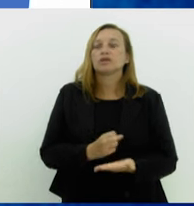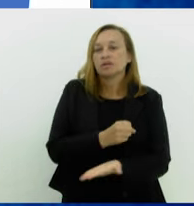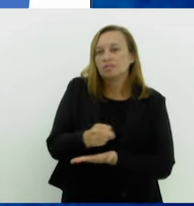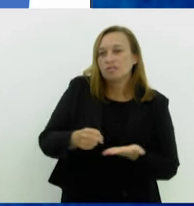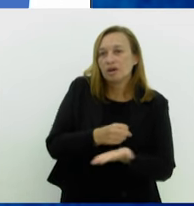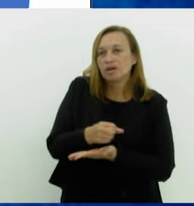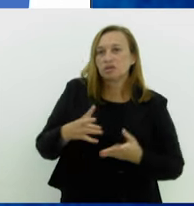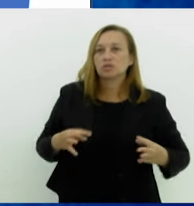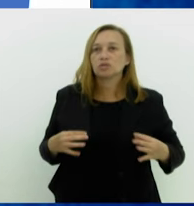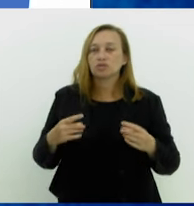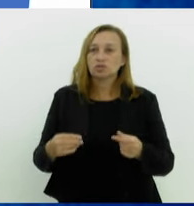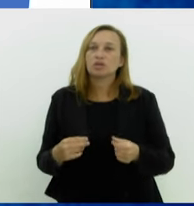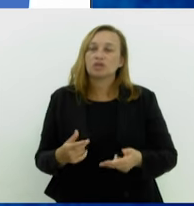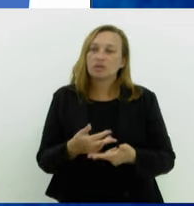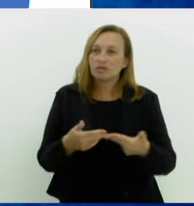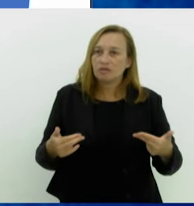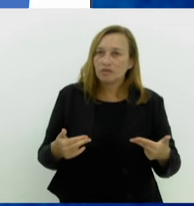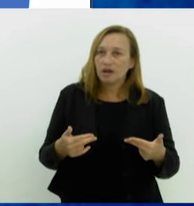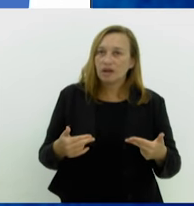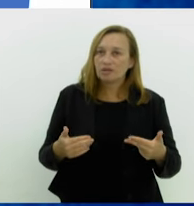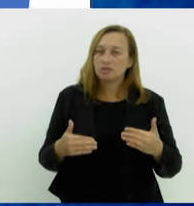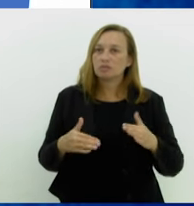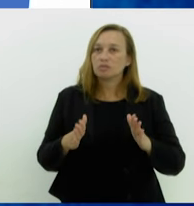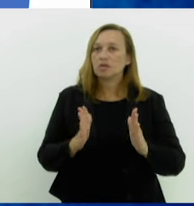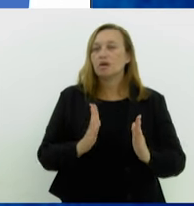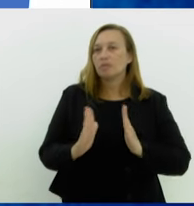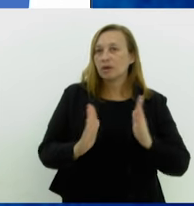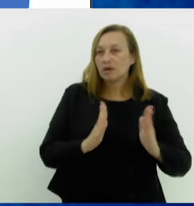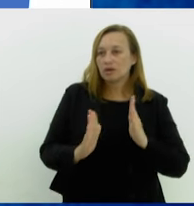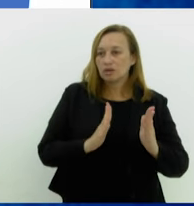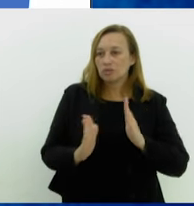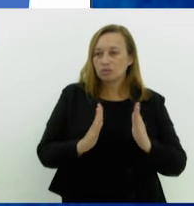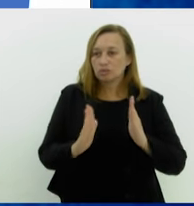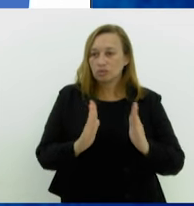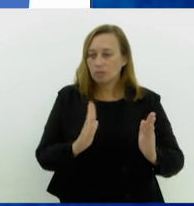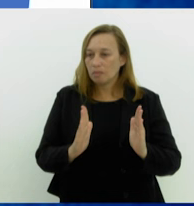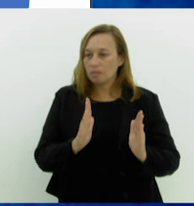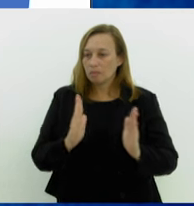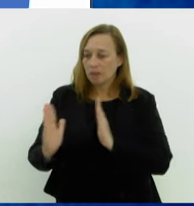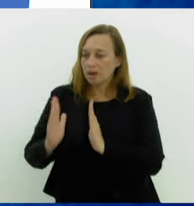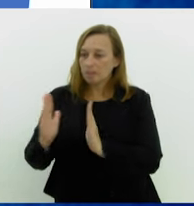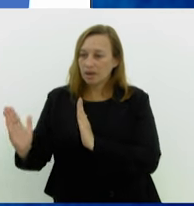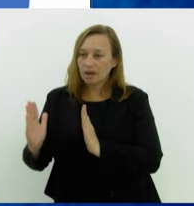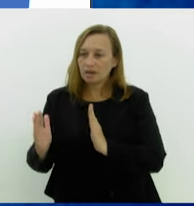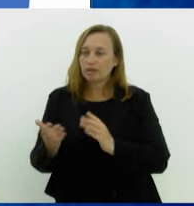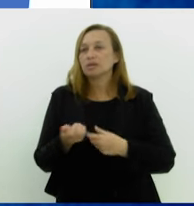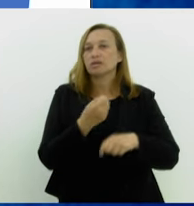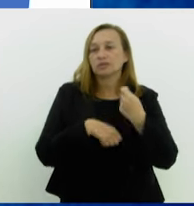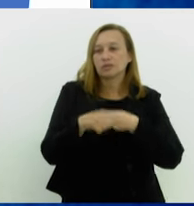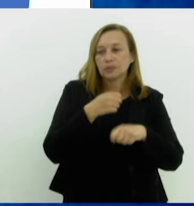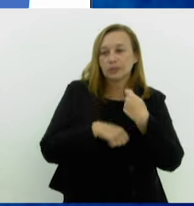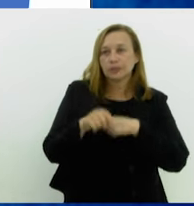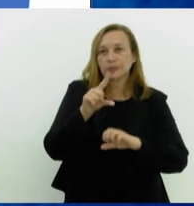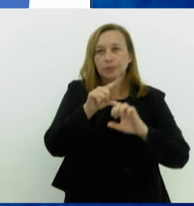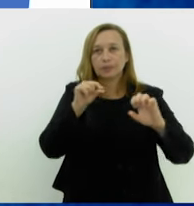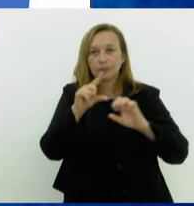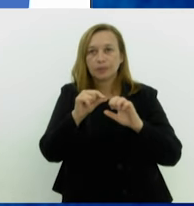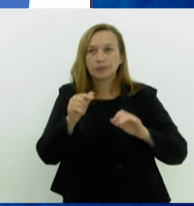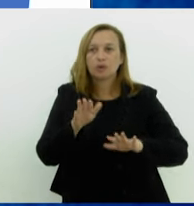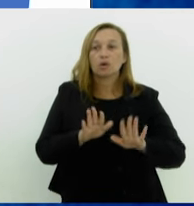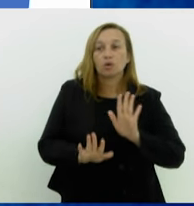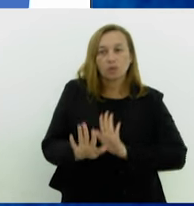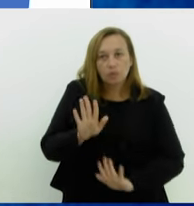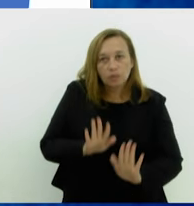existem muitas camadas no empreendedorismo quando a gente fala de empreendedorismo da base da pirâmide ele tem que ser feito com muito cuidado tem que